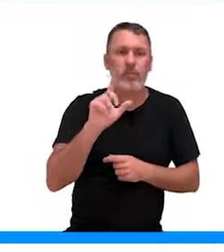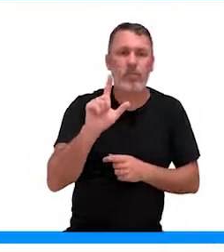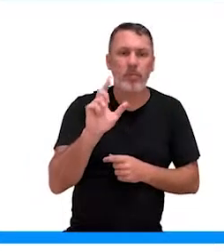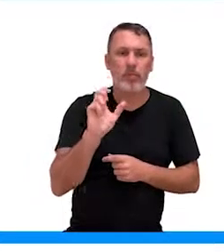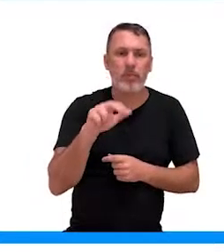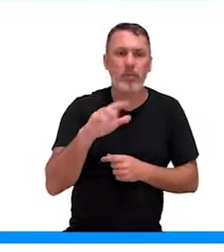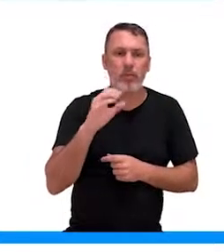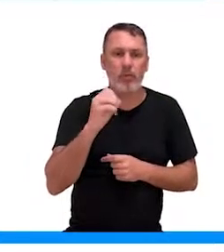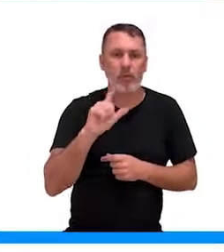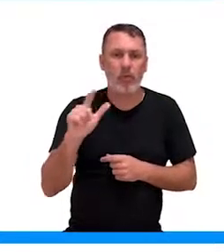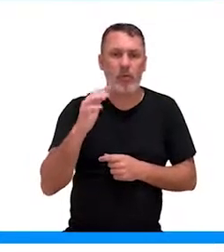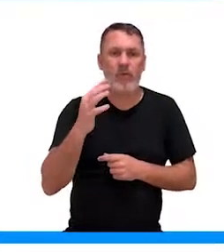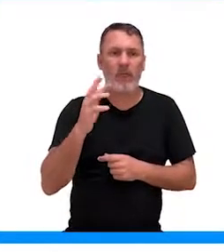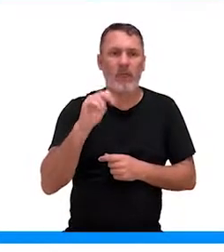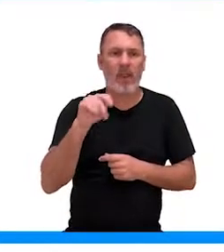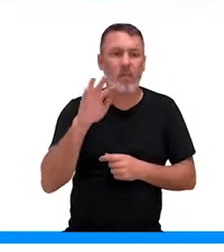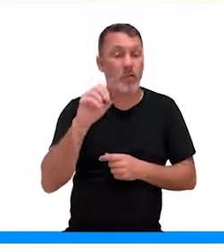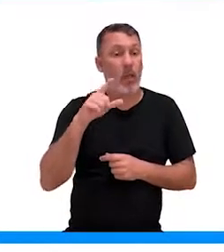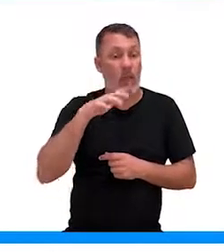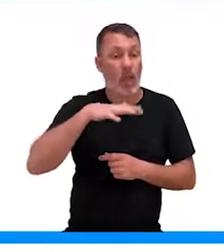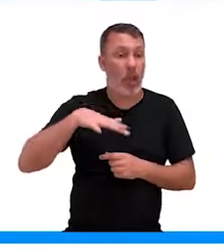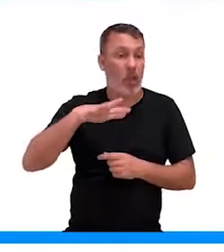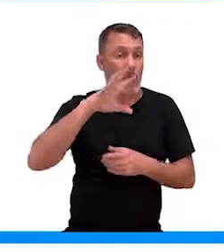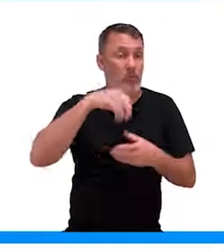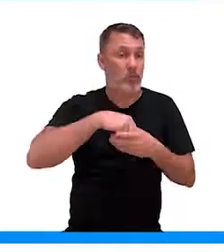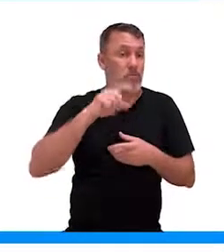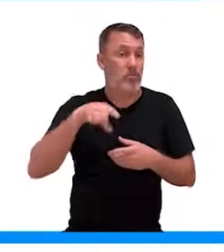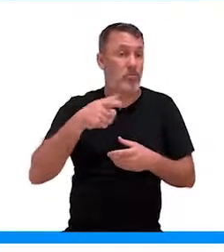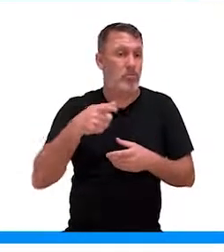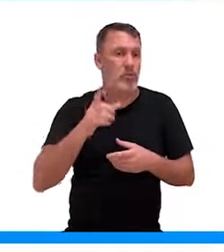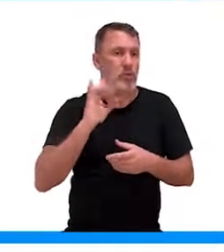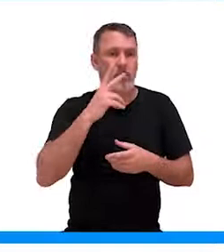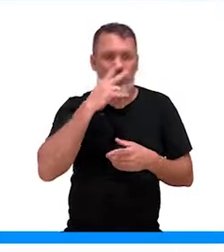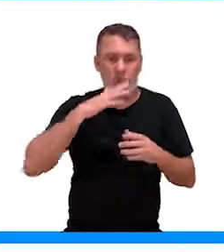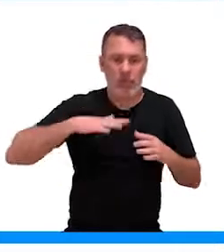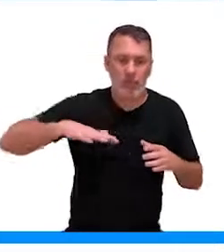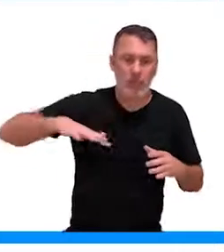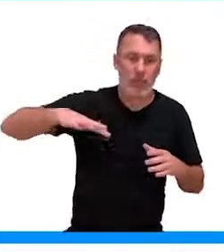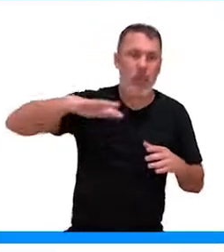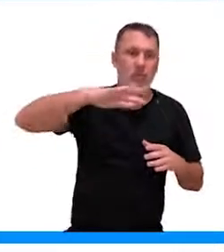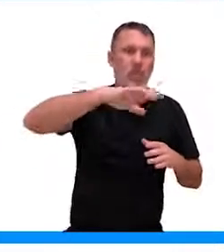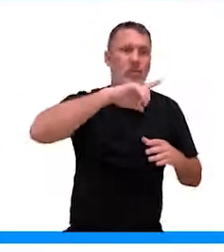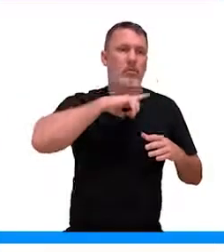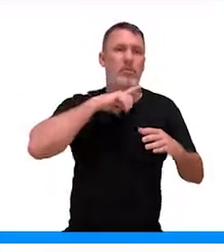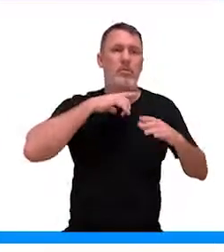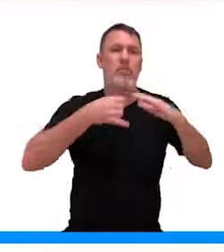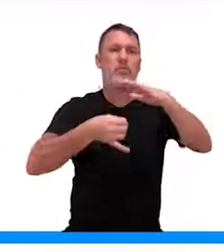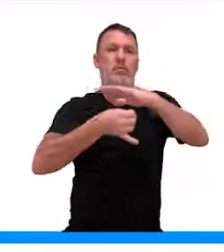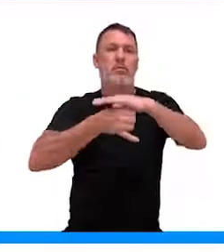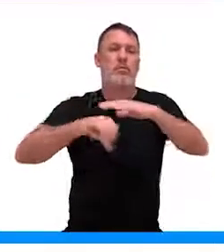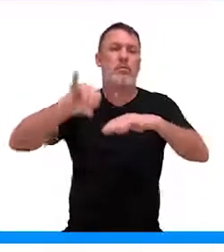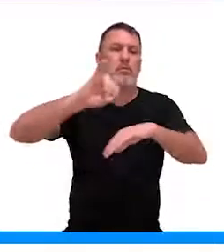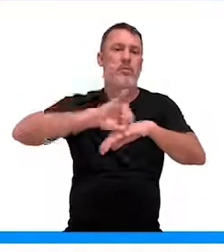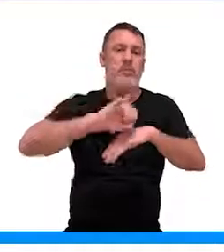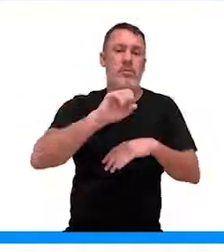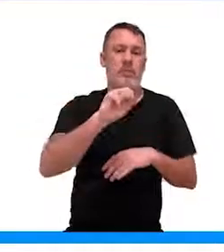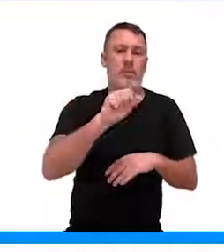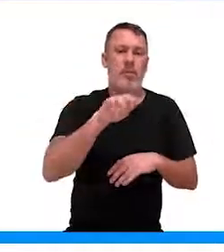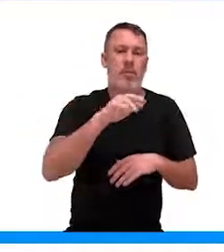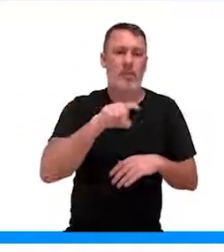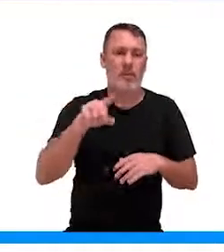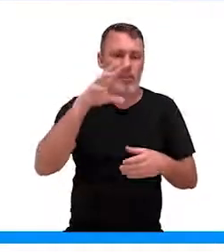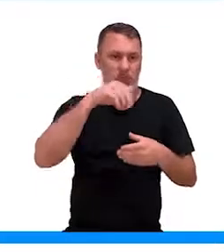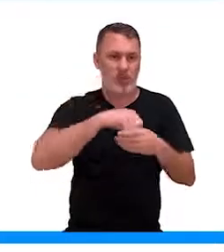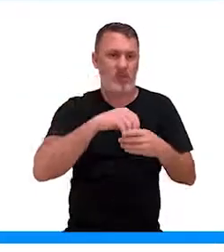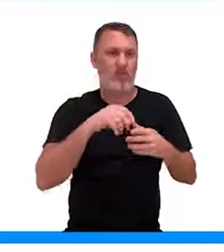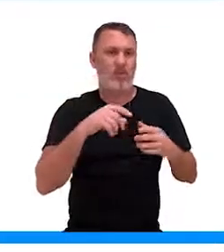galera, ele vai justamente definir uma dessas áreas, tá? O lençol freático, ele define ali o ponto, nível de saturação dentro,